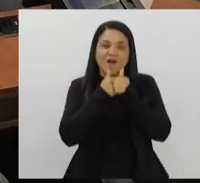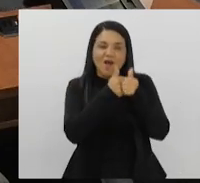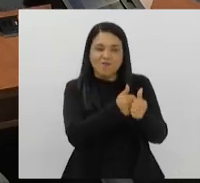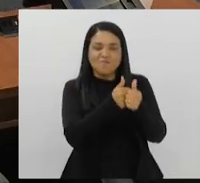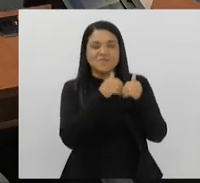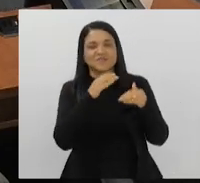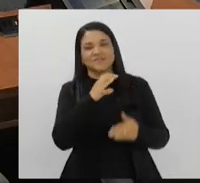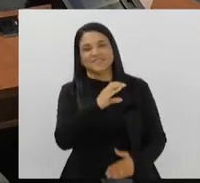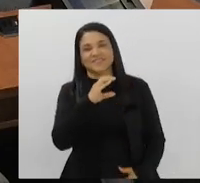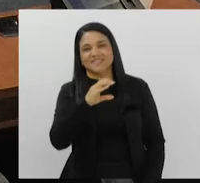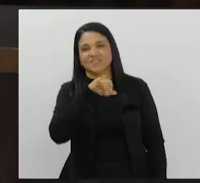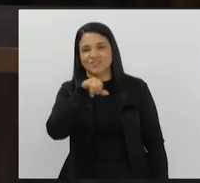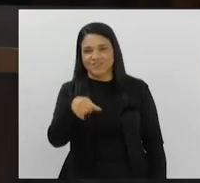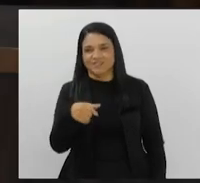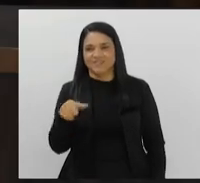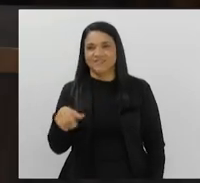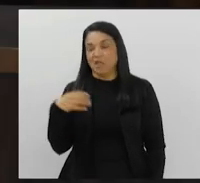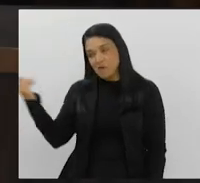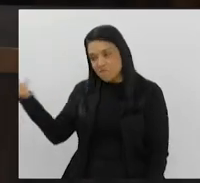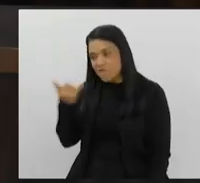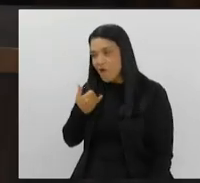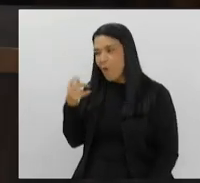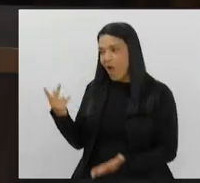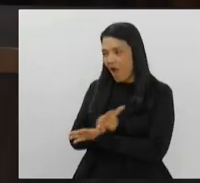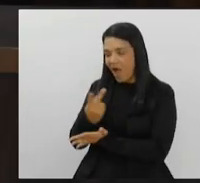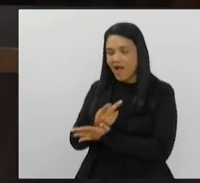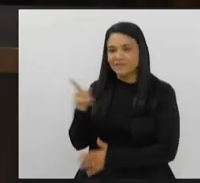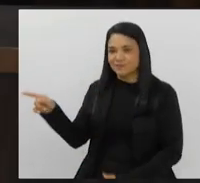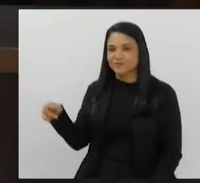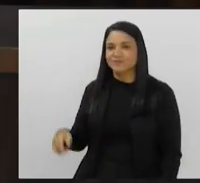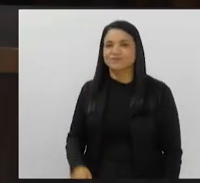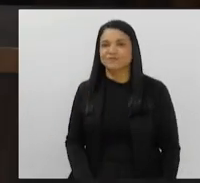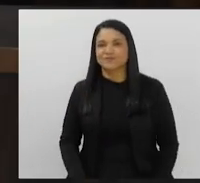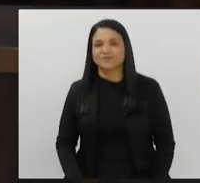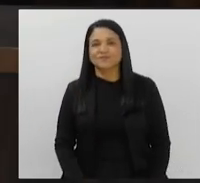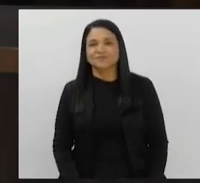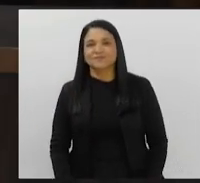Não foi. Ele cantou aqui do lado. Pô.